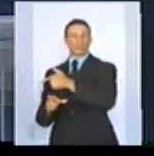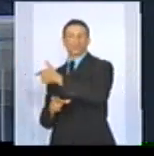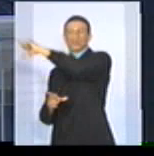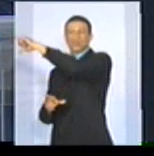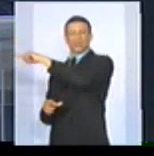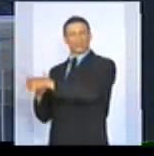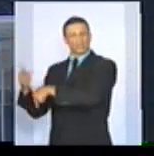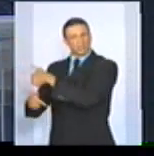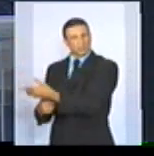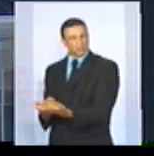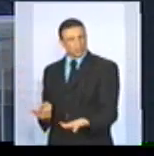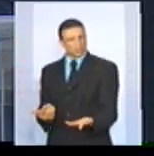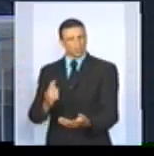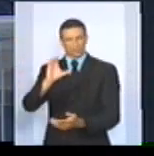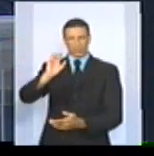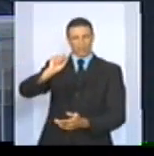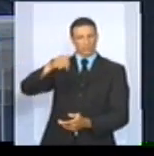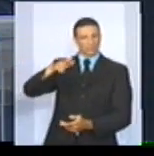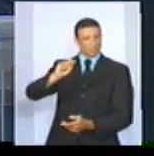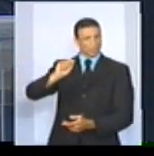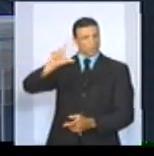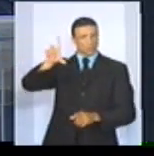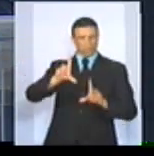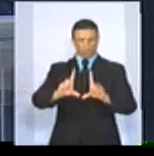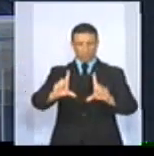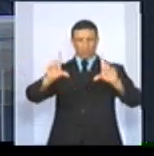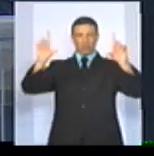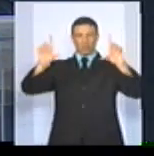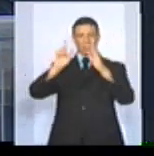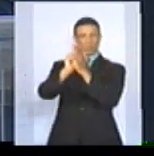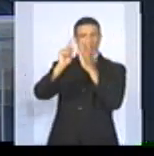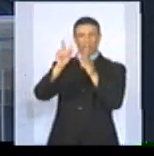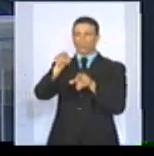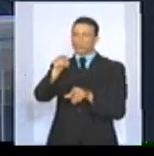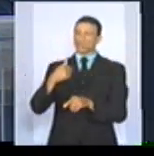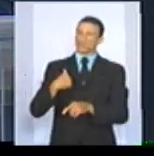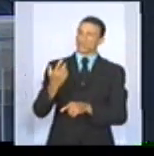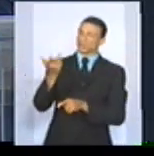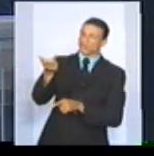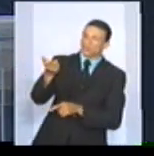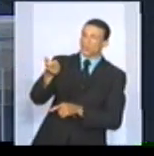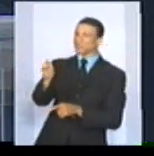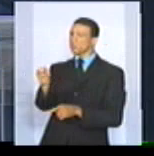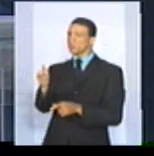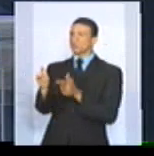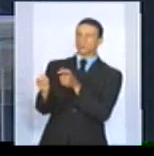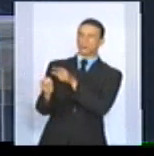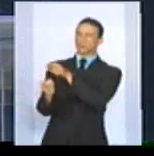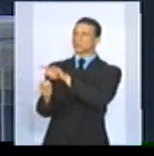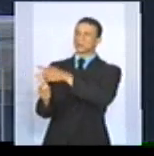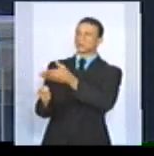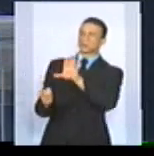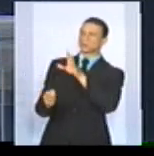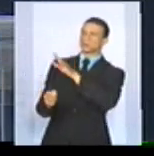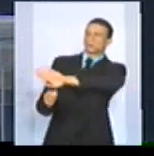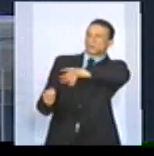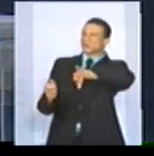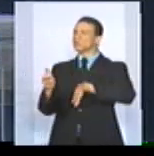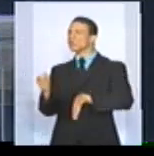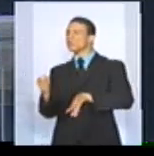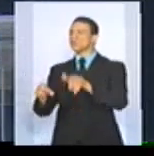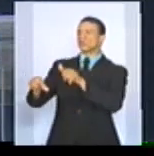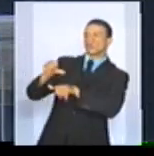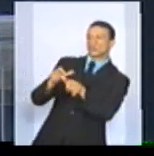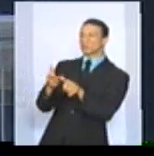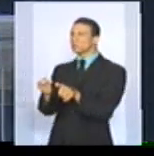de centenas de canais, o consumidor pode, ao menos, selecionar aquilo que está sendo oferecido, que for da sua preferência.